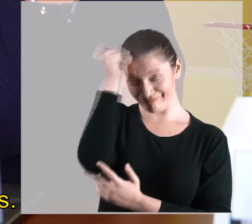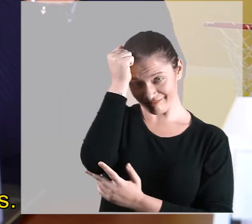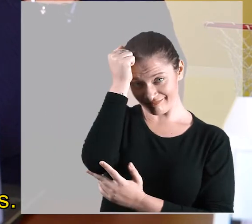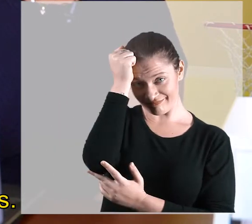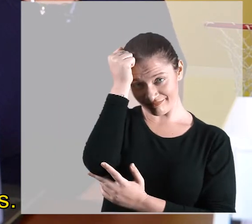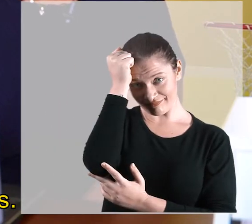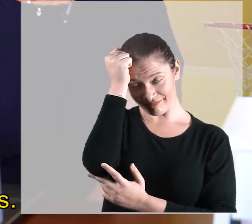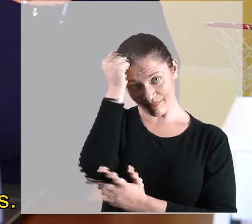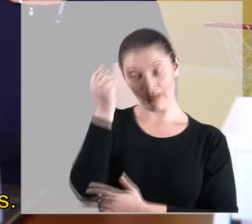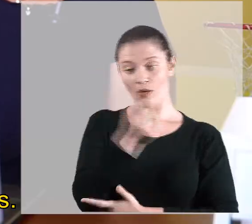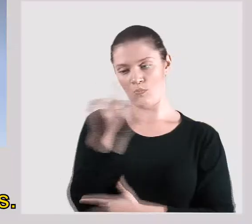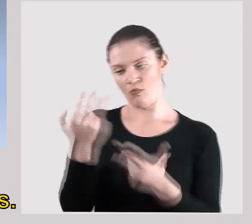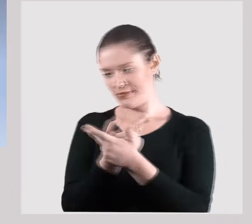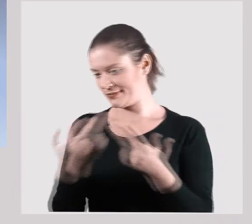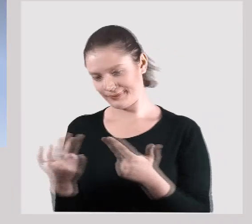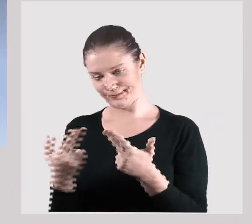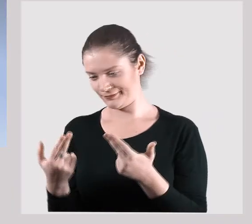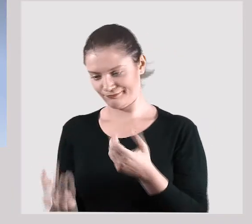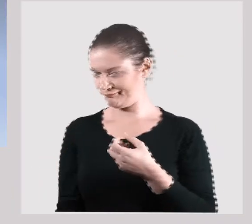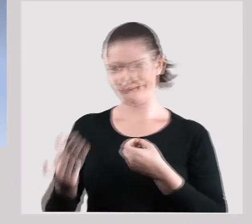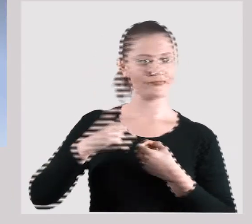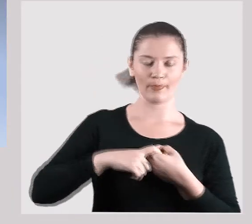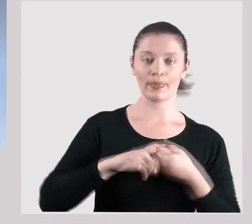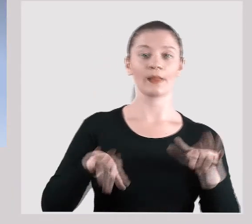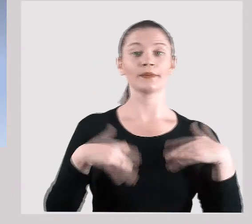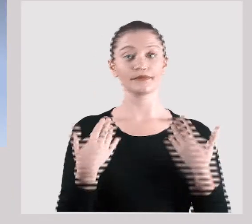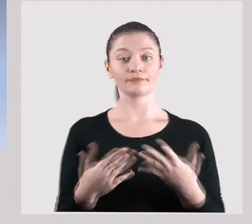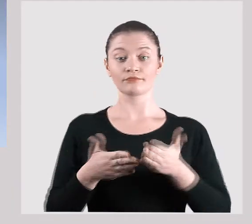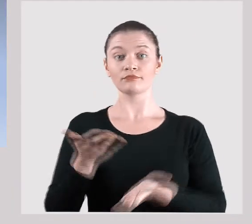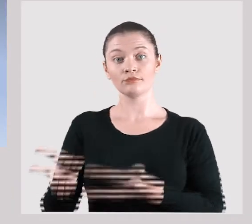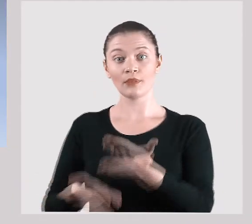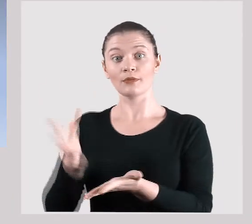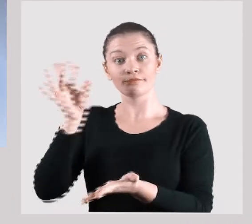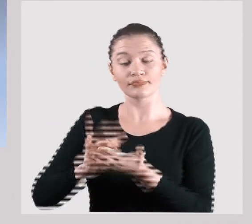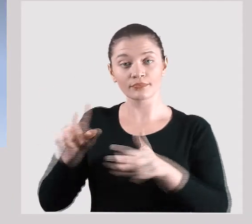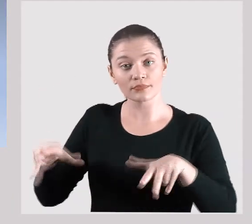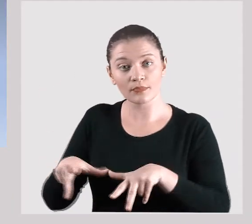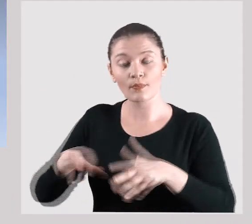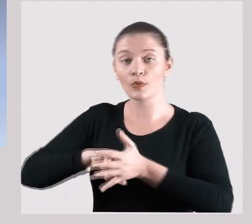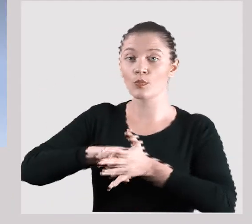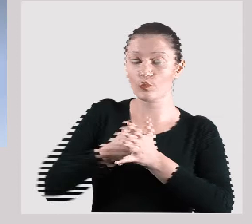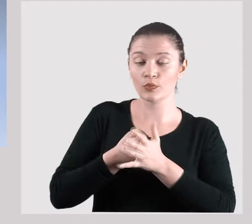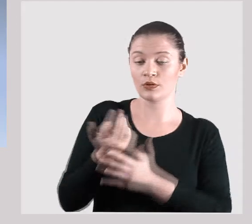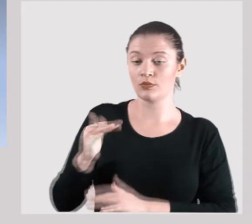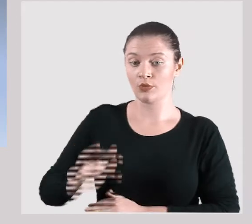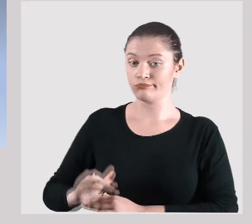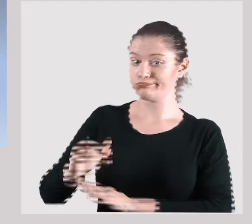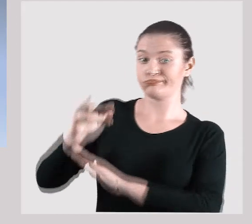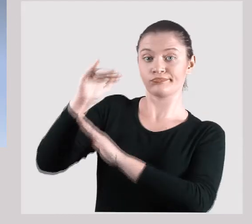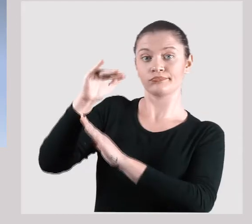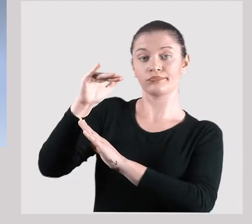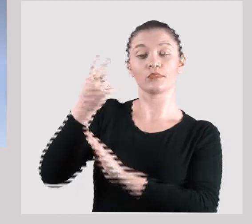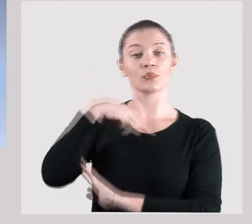algumas coisas são irreversíveis. Então, o tratamento de afirmação de gênero, assim, o bloqueio da puberdade, a gente vê